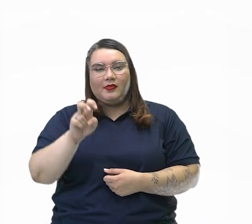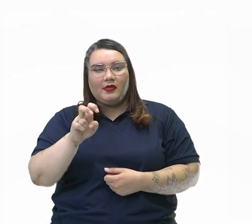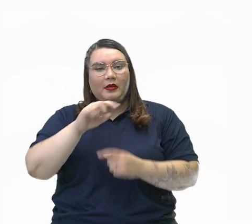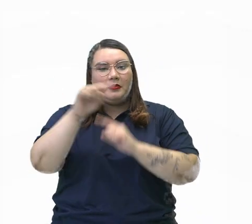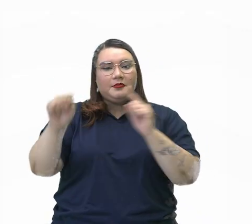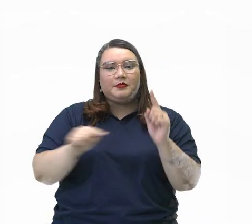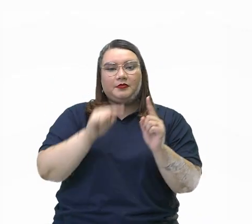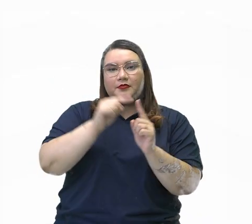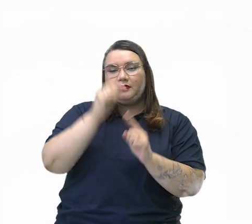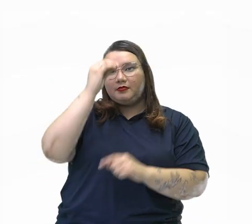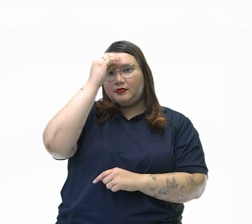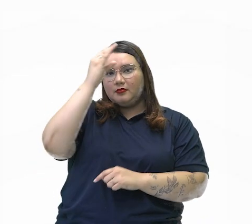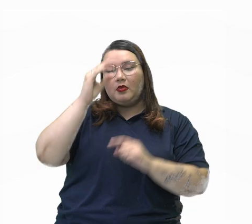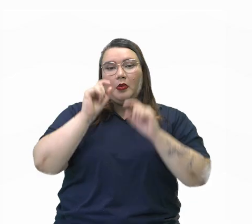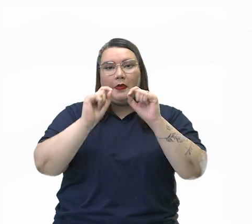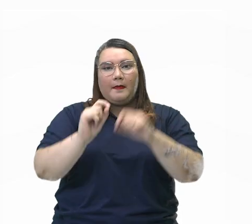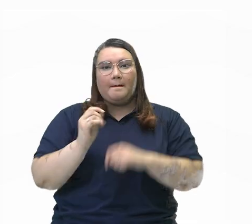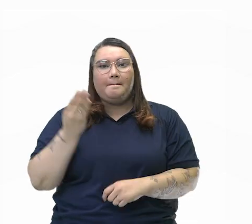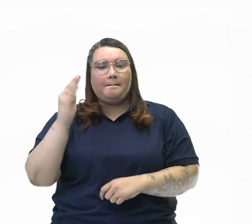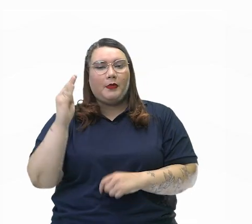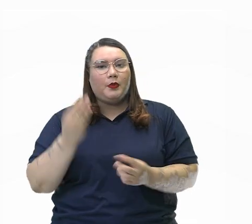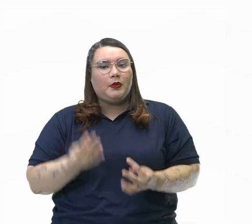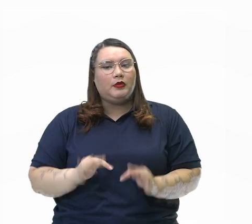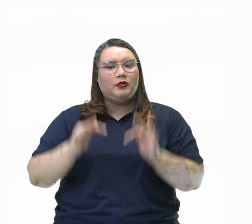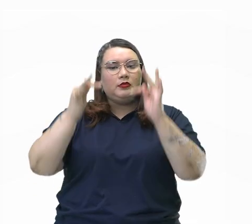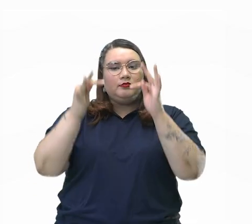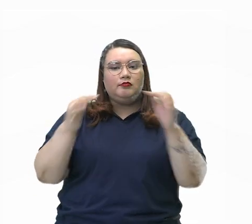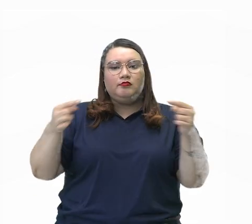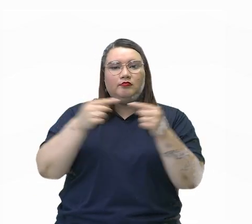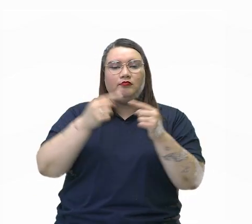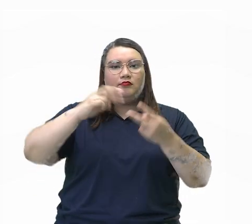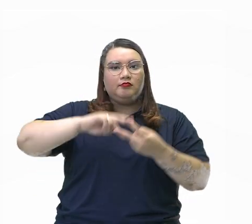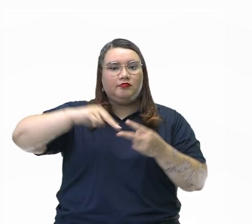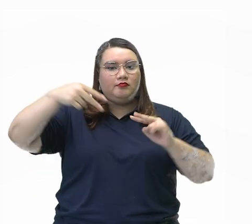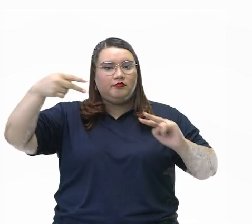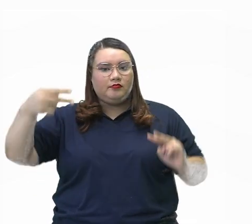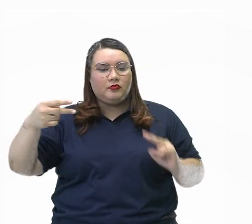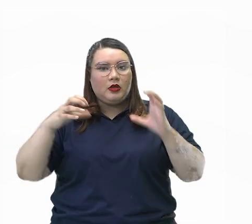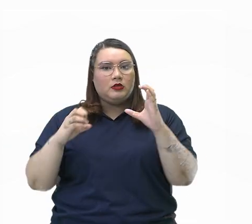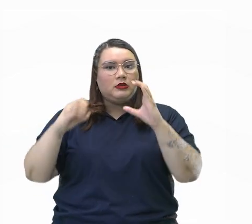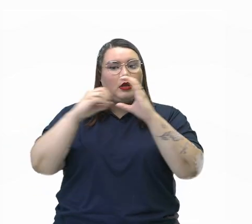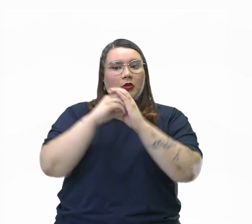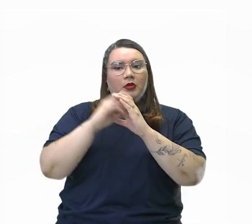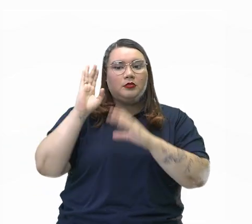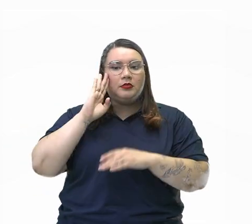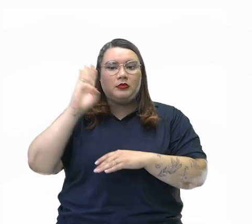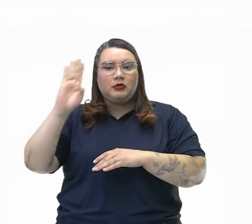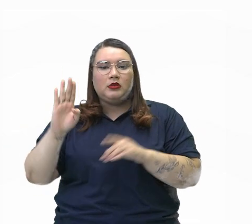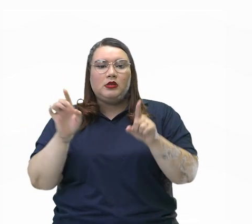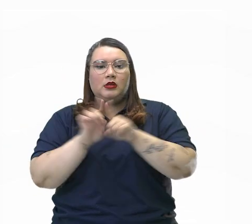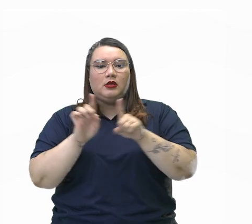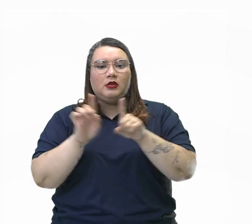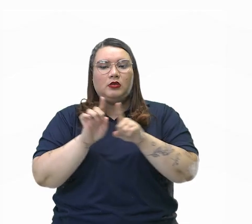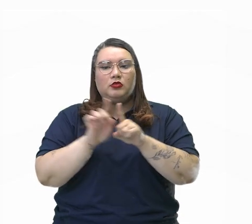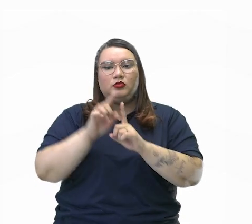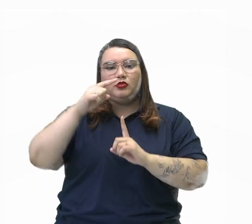25, objeto de conhecimento, biotecnologia e DNA,